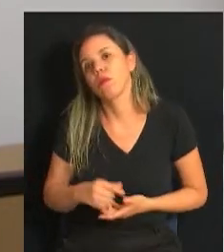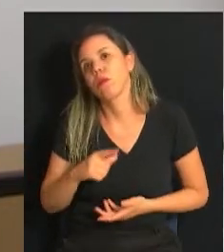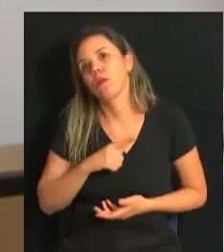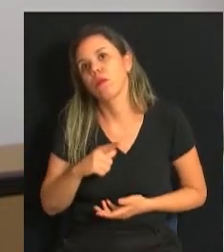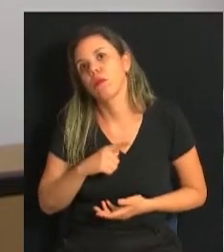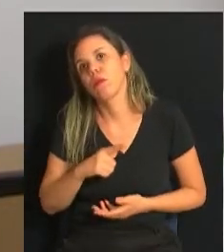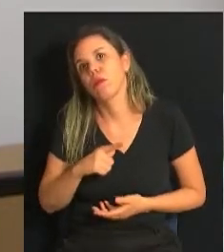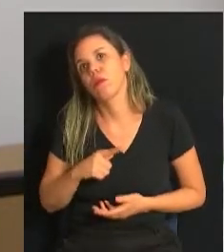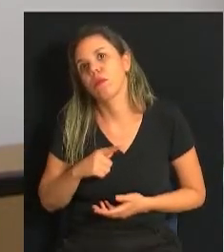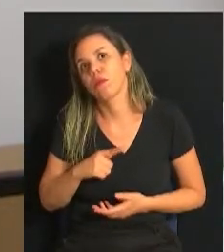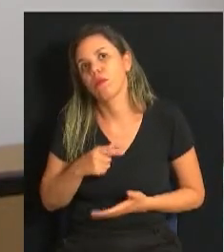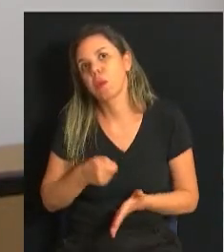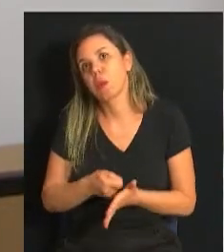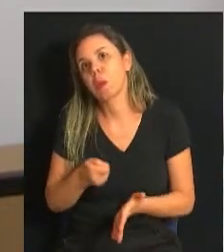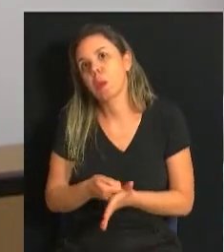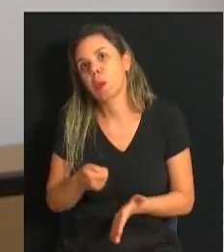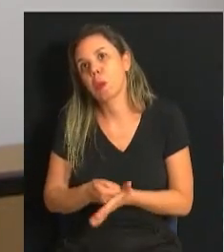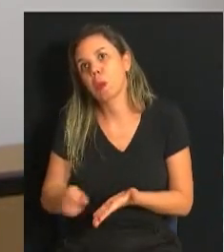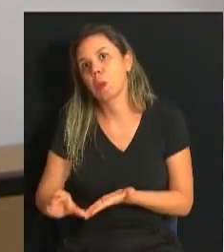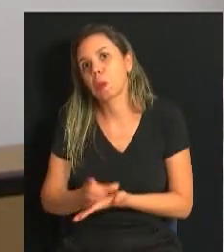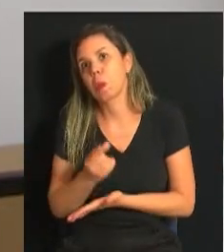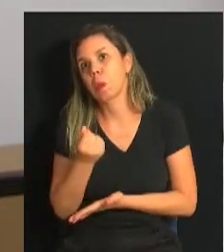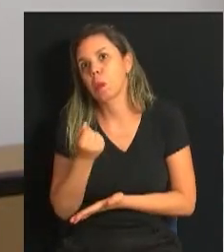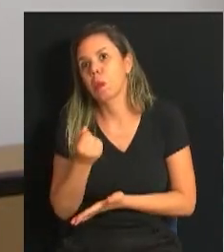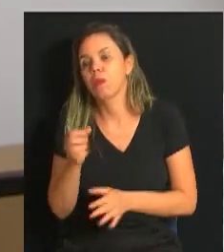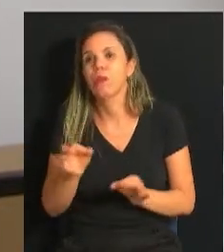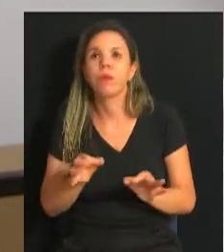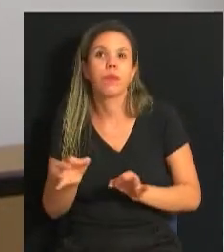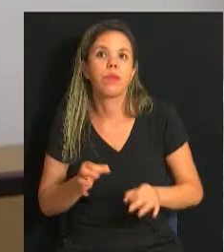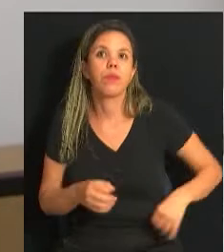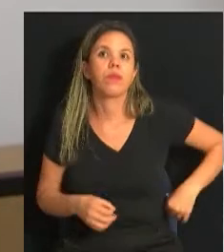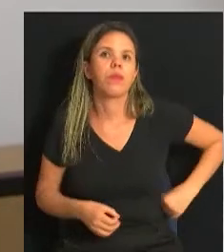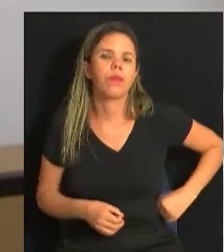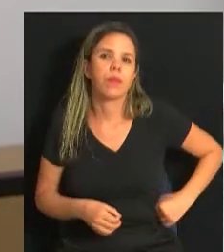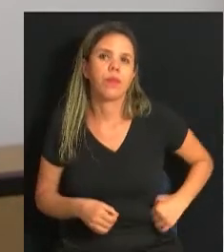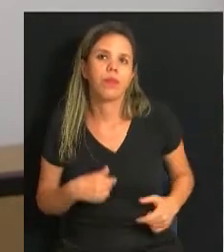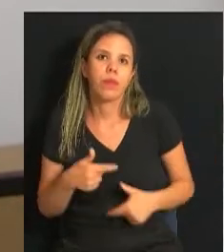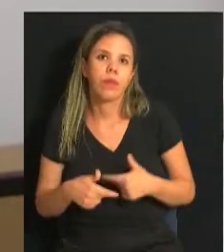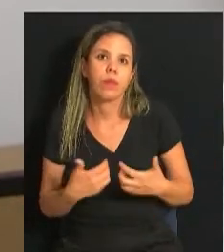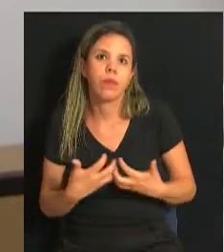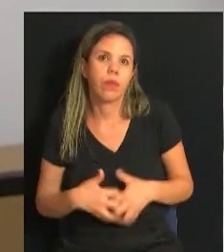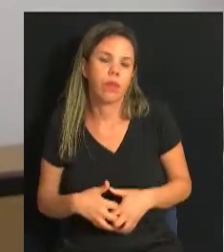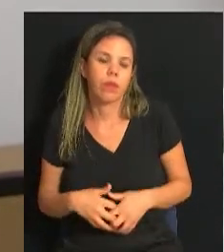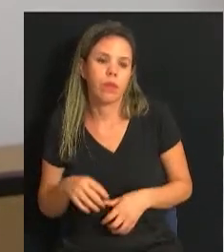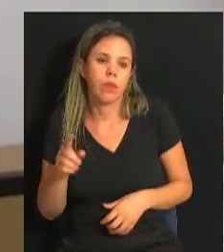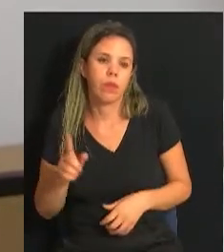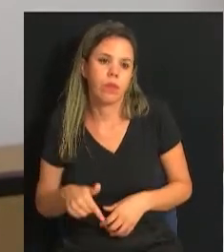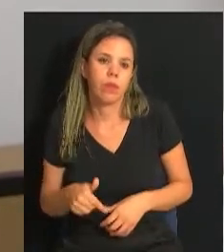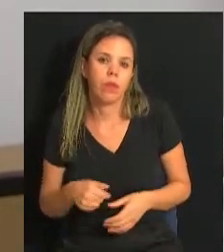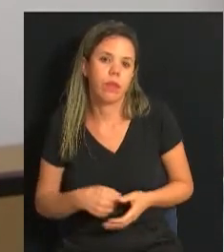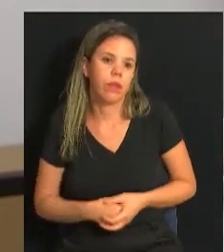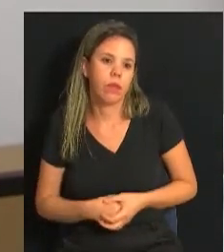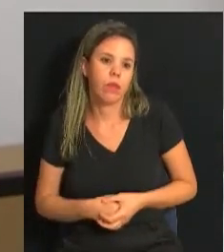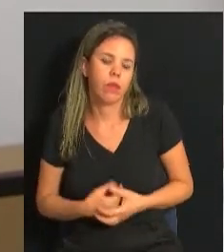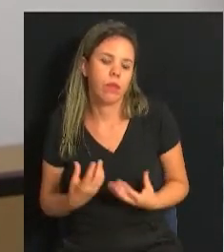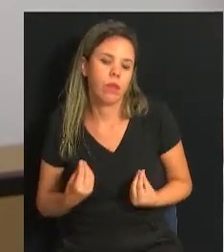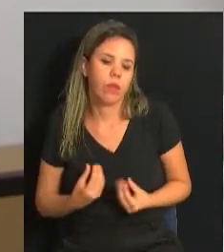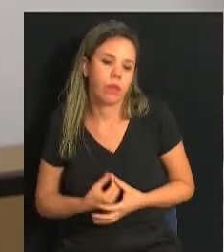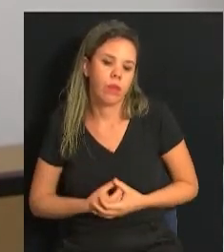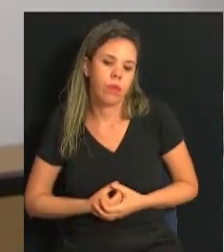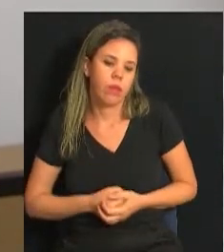temos que ter um certo Rigor nesse orçamento uma previsão e uma execução que seja muito